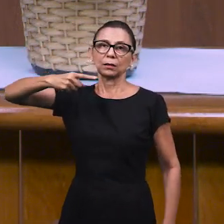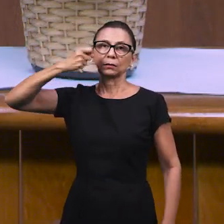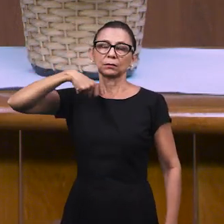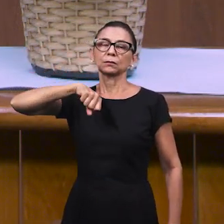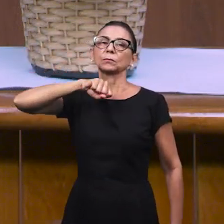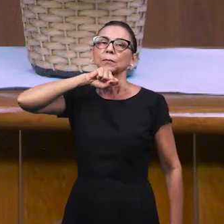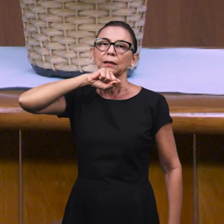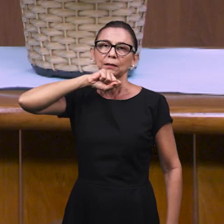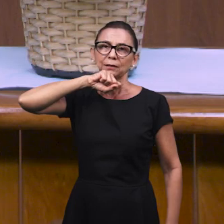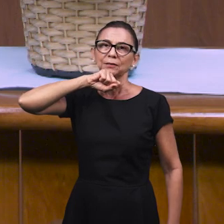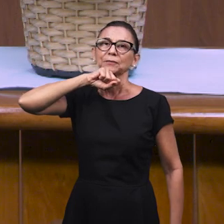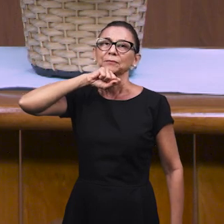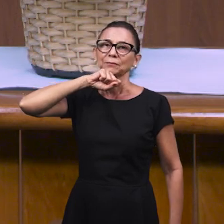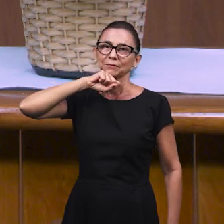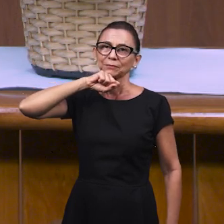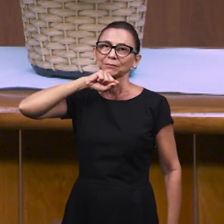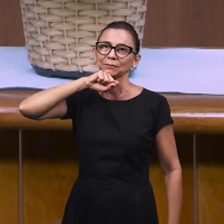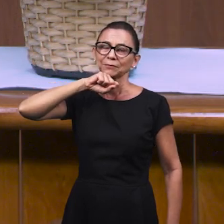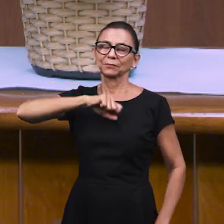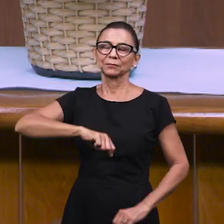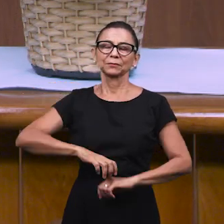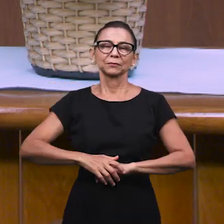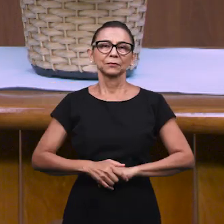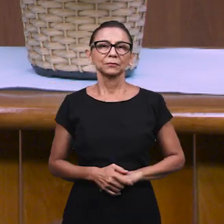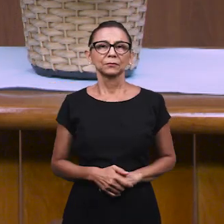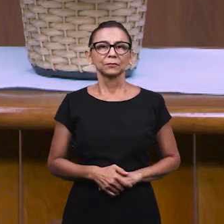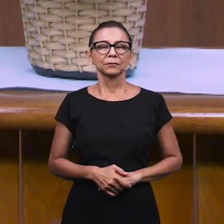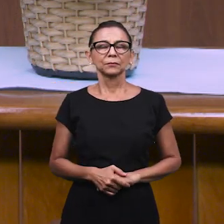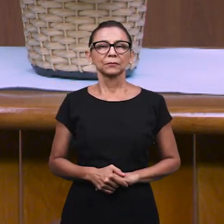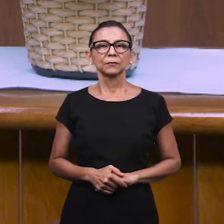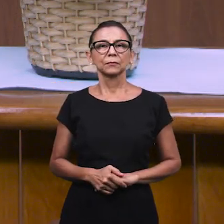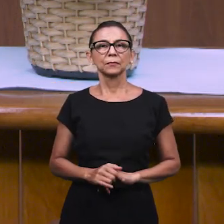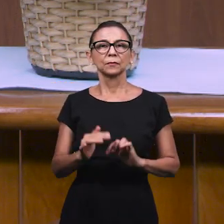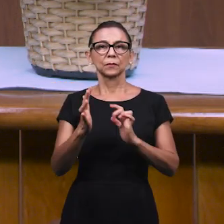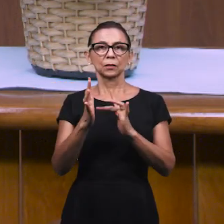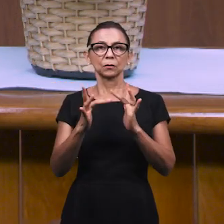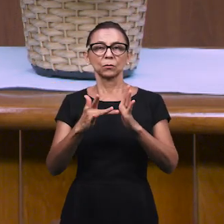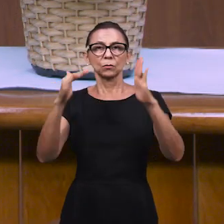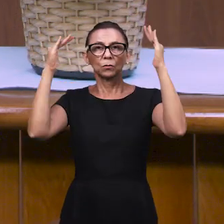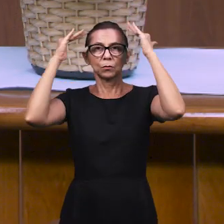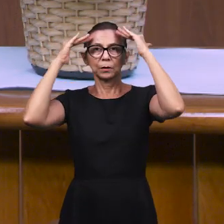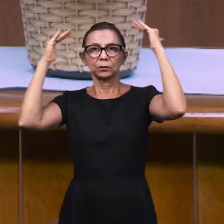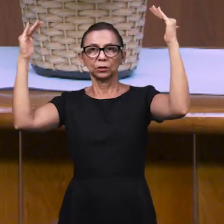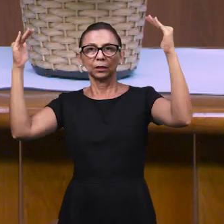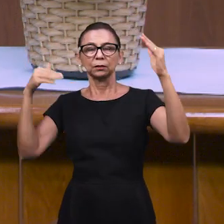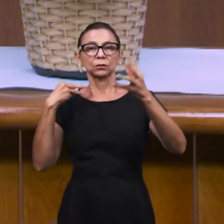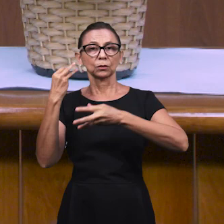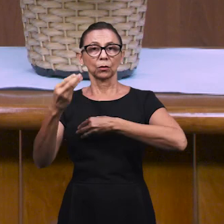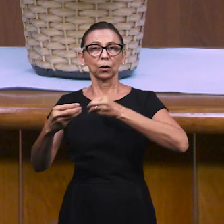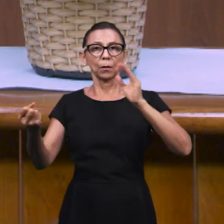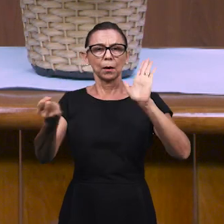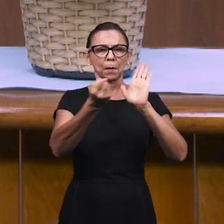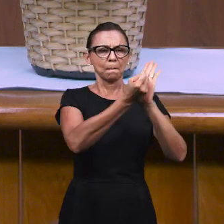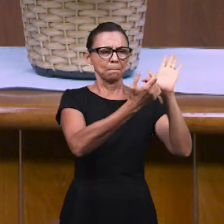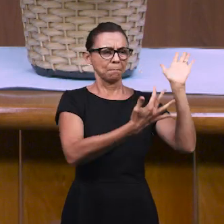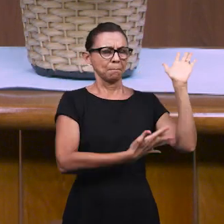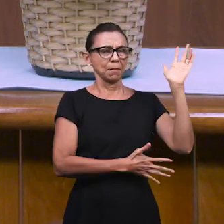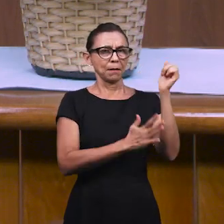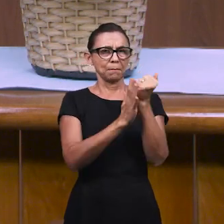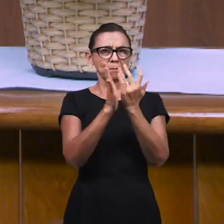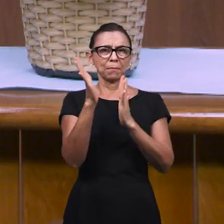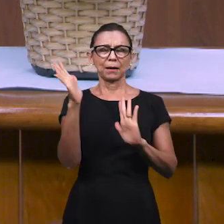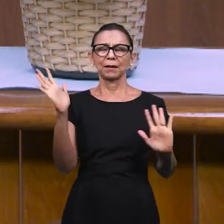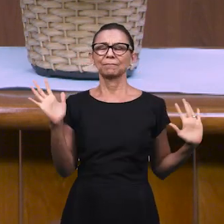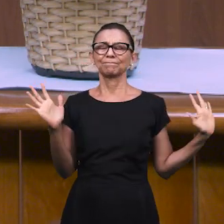Pai. Então nós vemos Jesus, em obediência ao Pai, ele derrama ali o seu sangue, cumprindo assim o